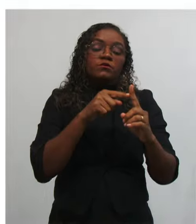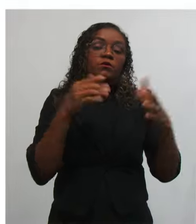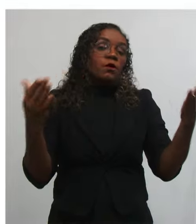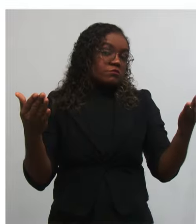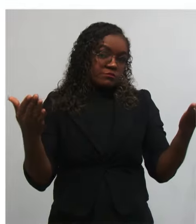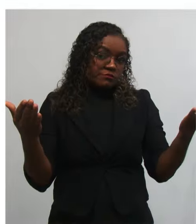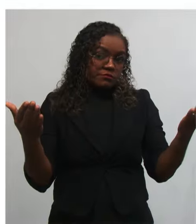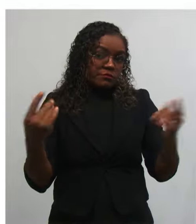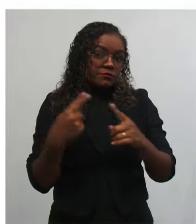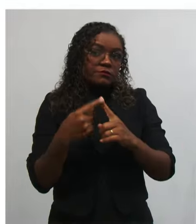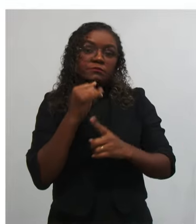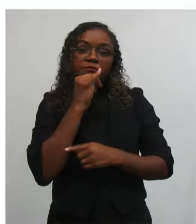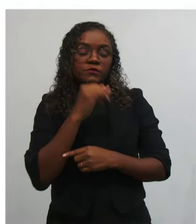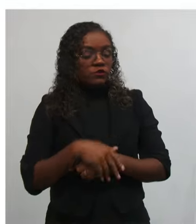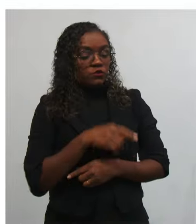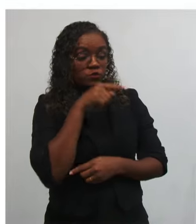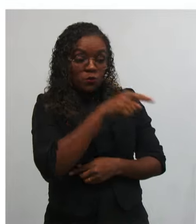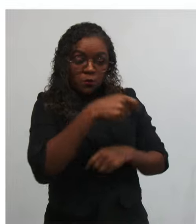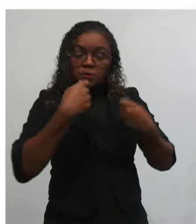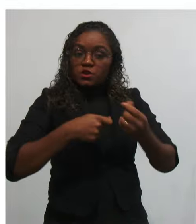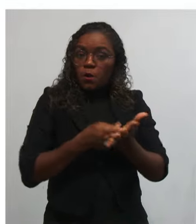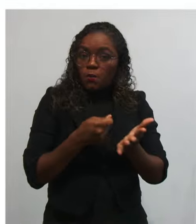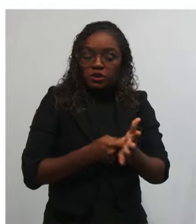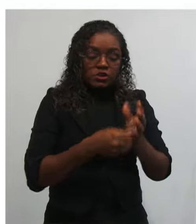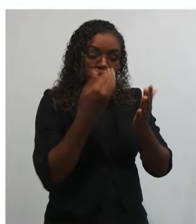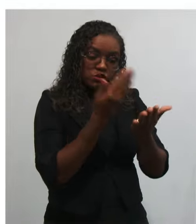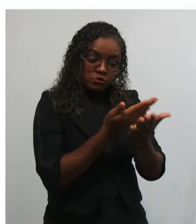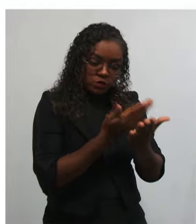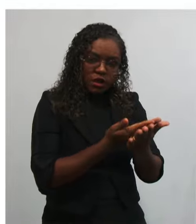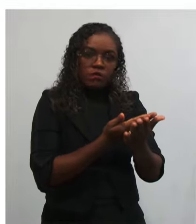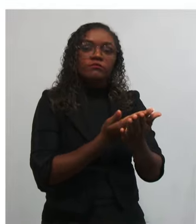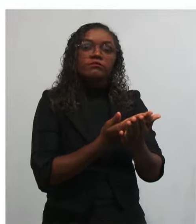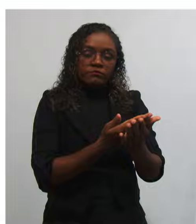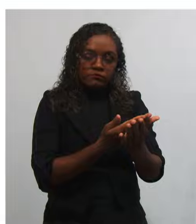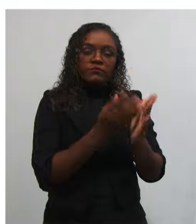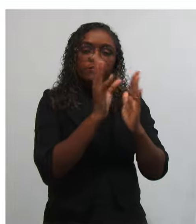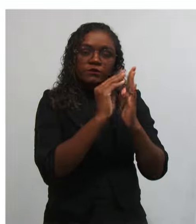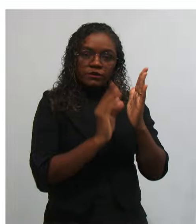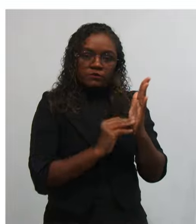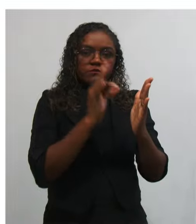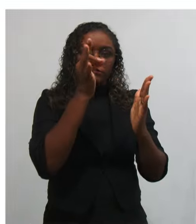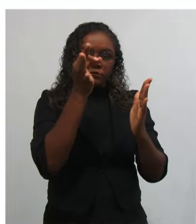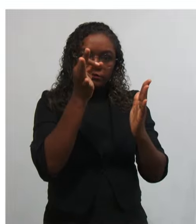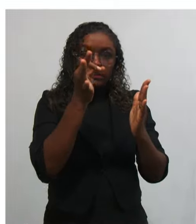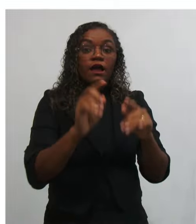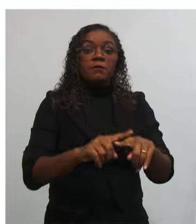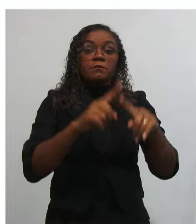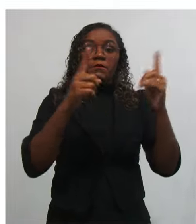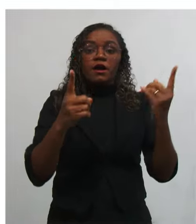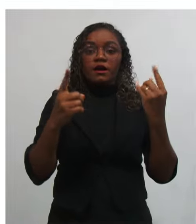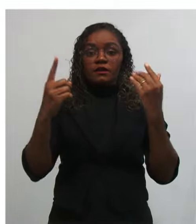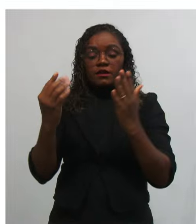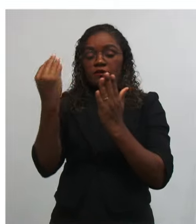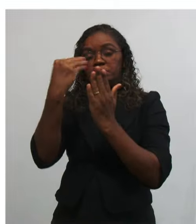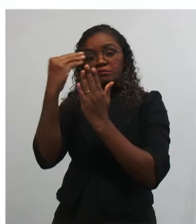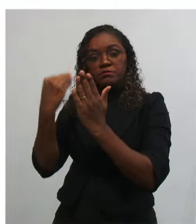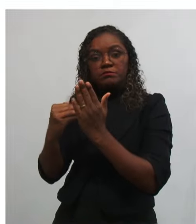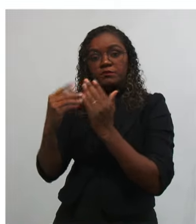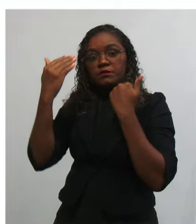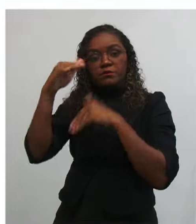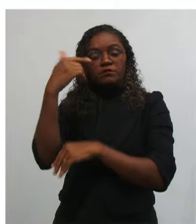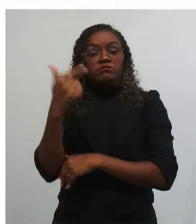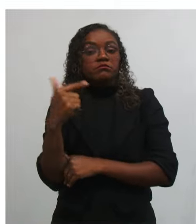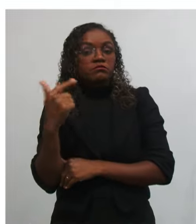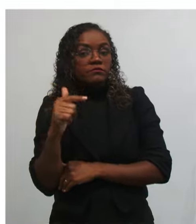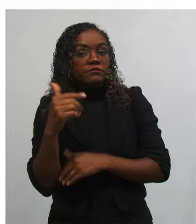orienta um aluno a estudar algo que você não vai avaliar então se você não avalia significa que esses